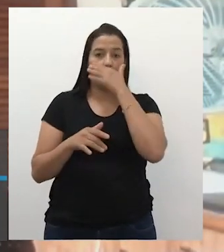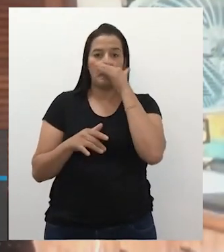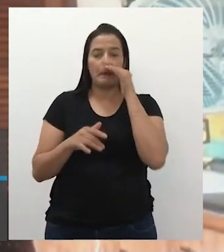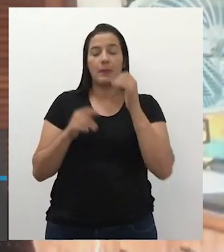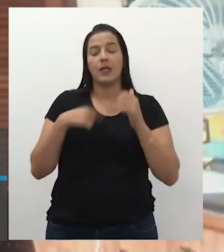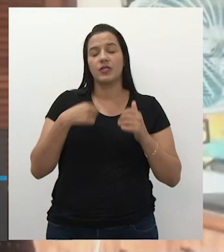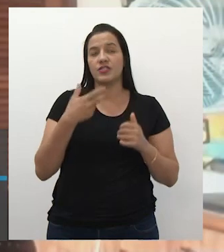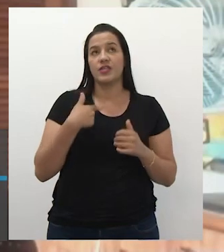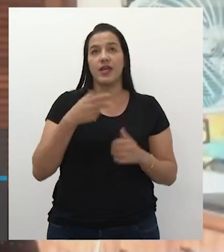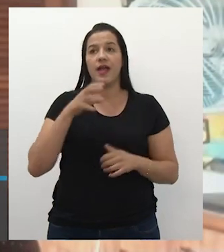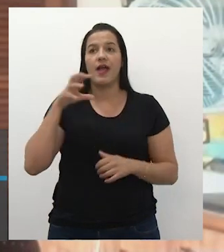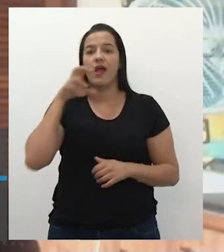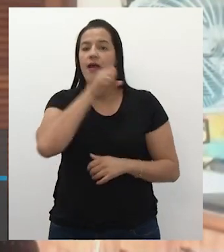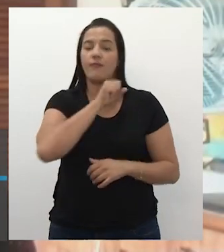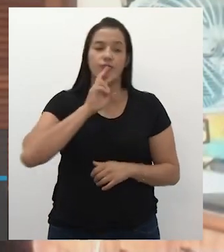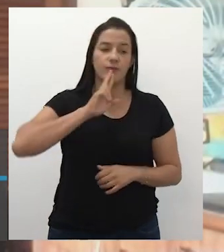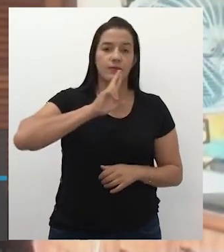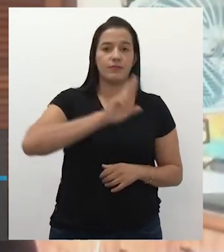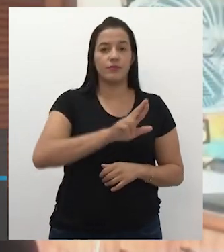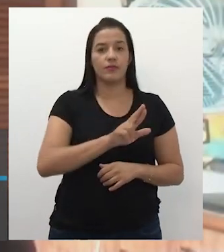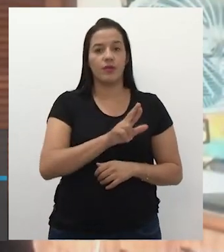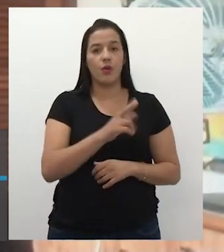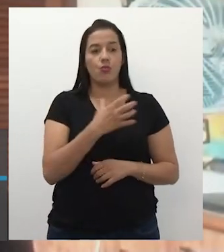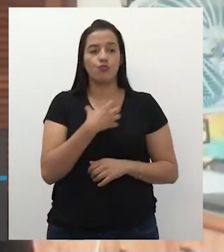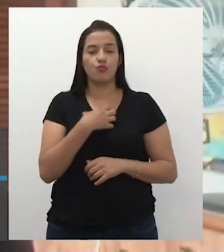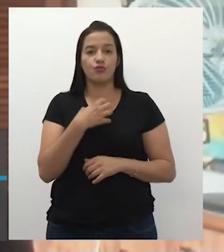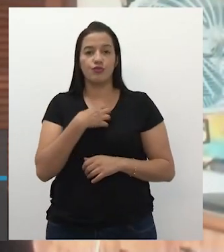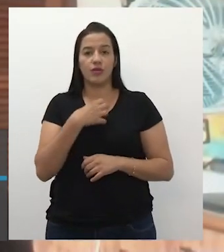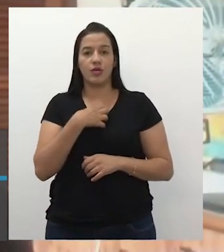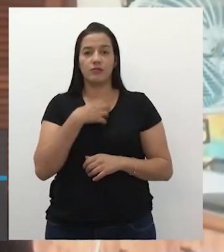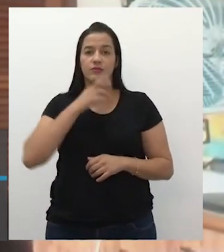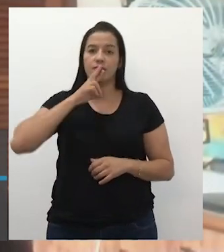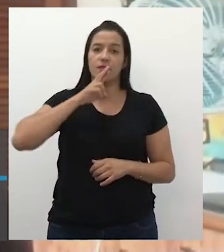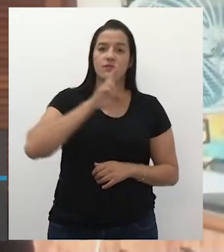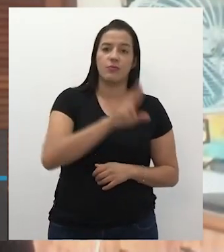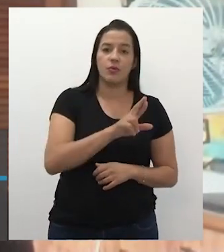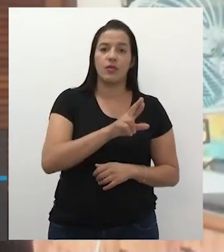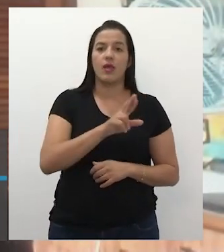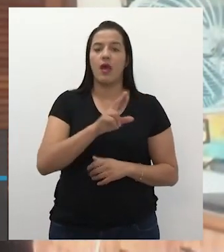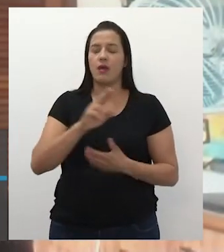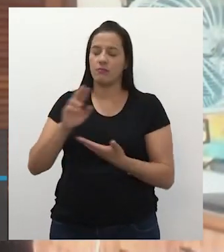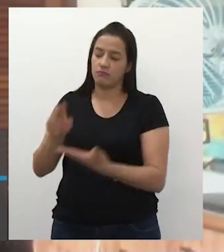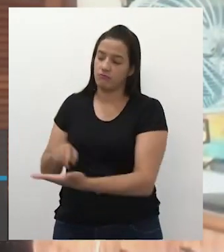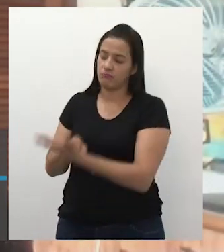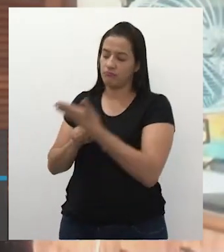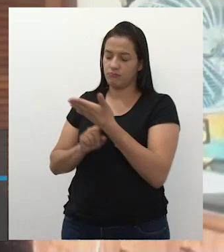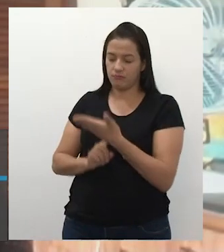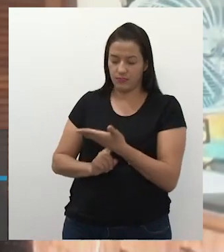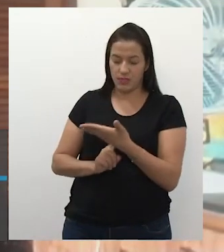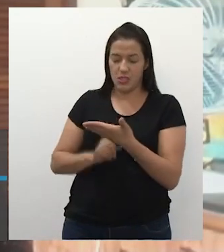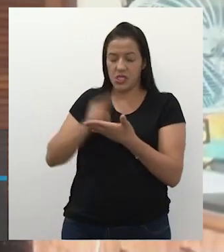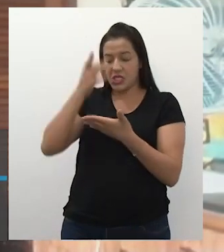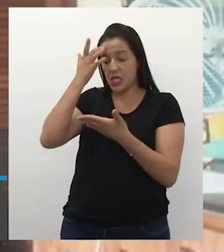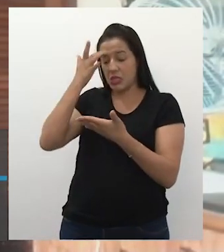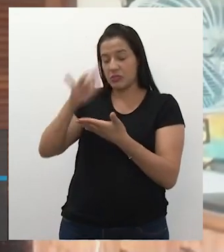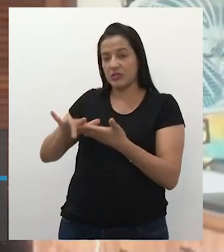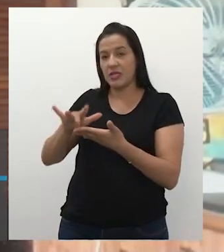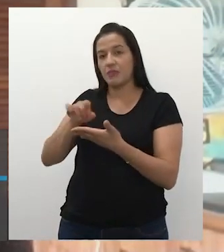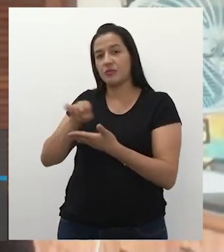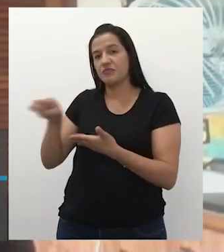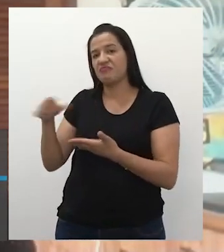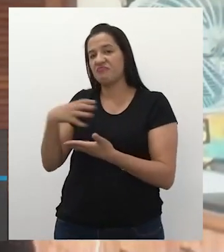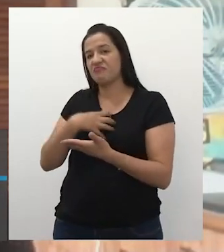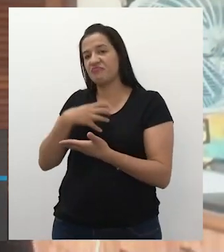uma resposta, dependendo da forma como você responde, a pessoa que está lá do outro lado, que não sabe quais foram as suas